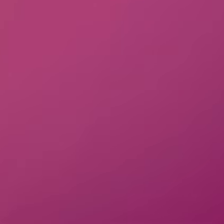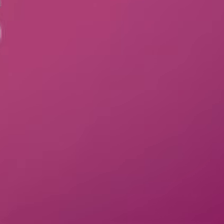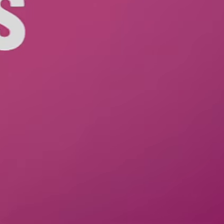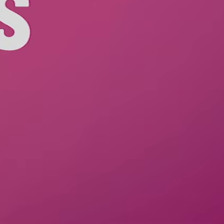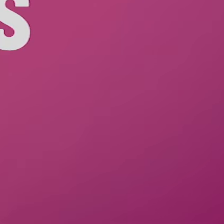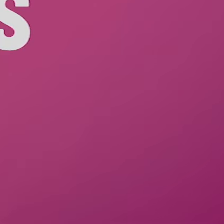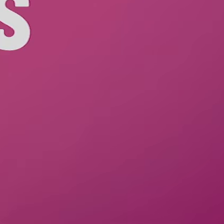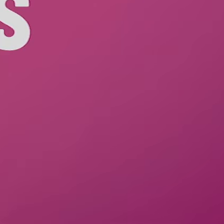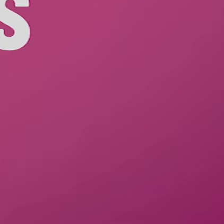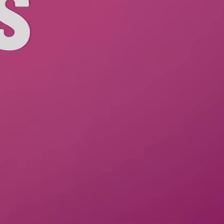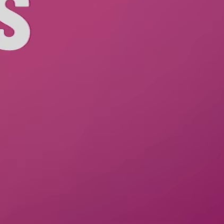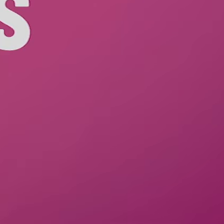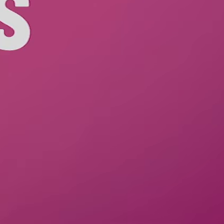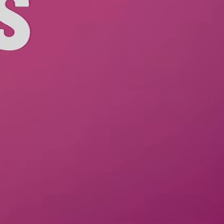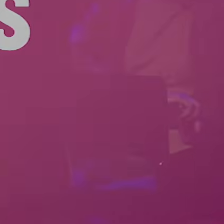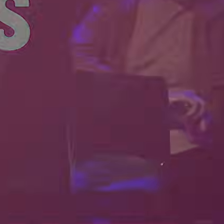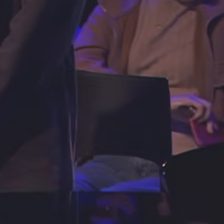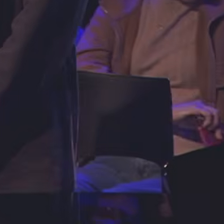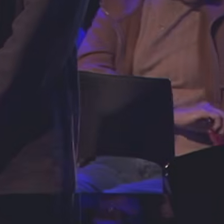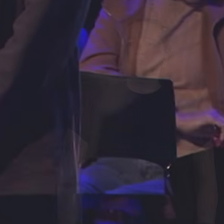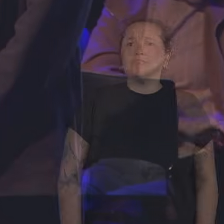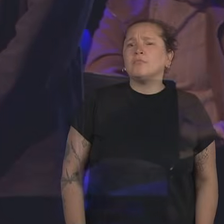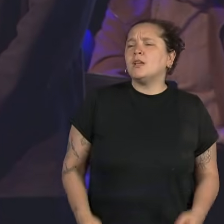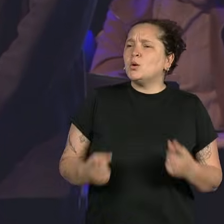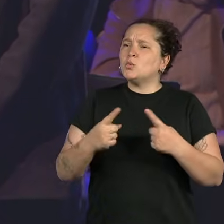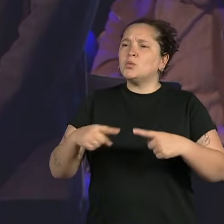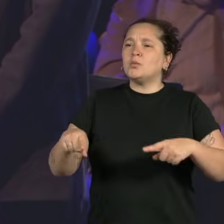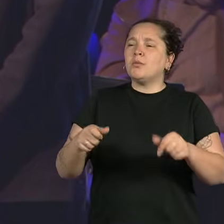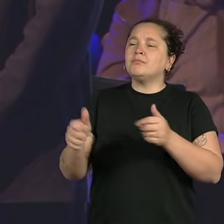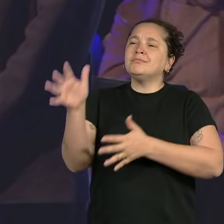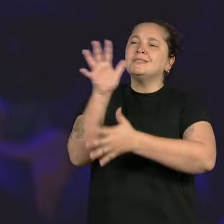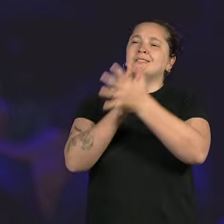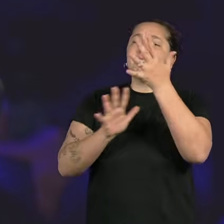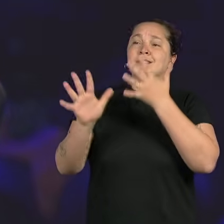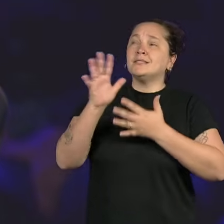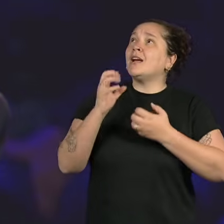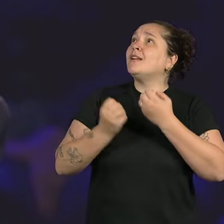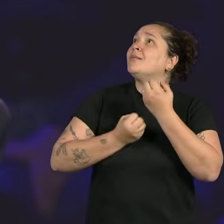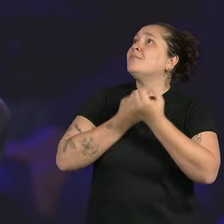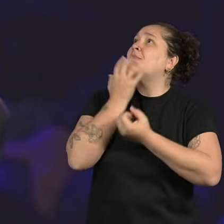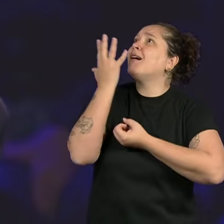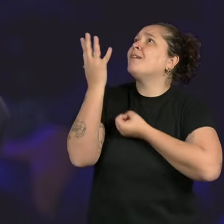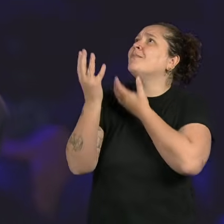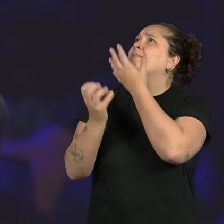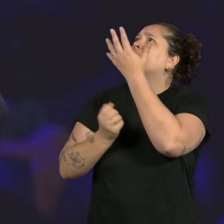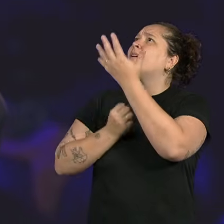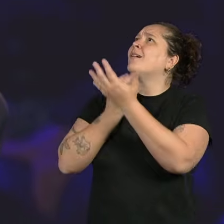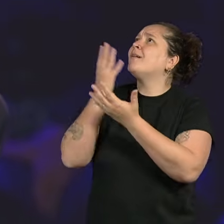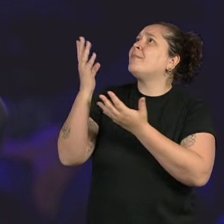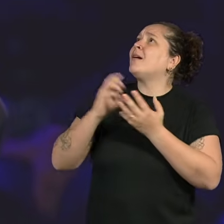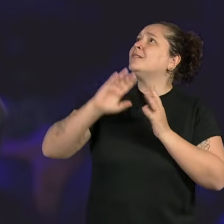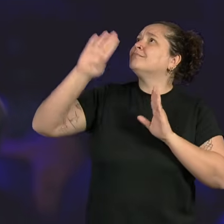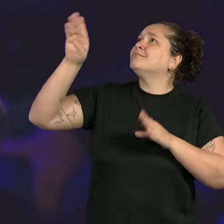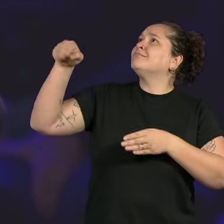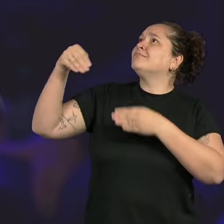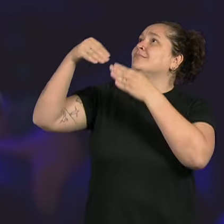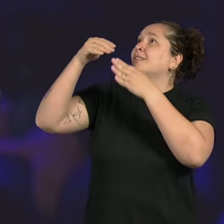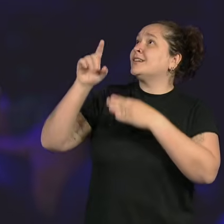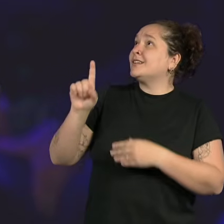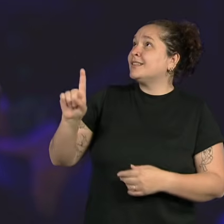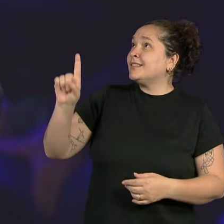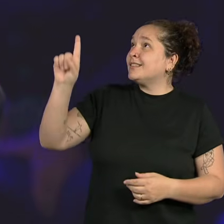secret chord that David played and it pleased the Lord. But you don't really care